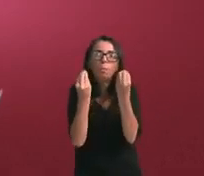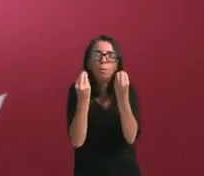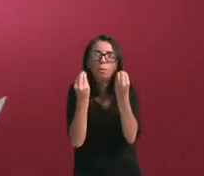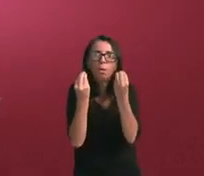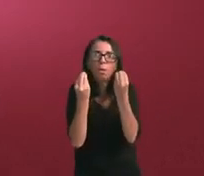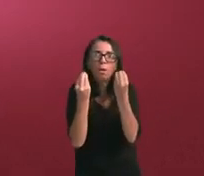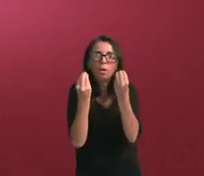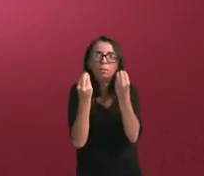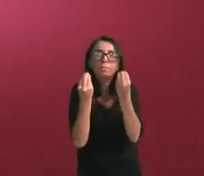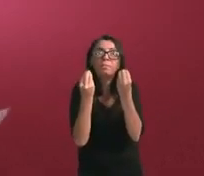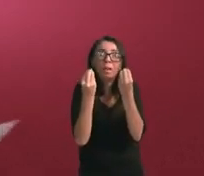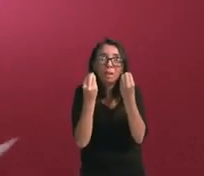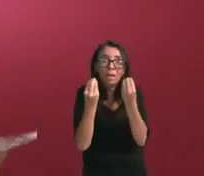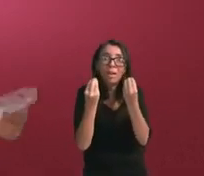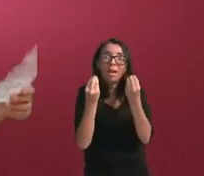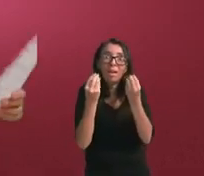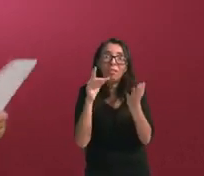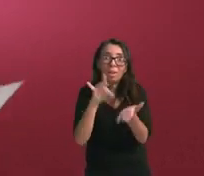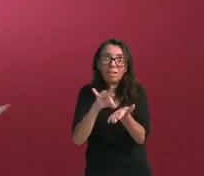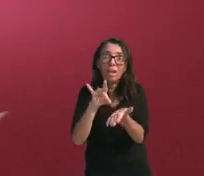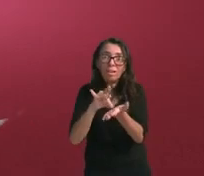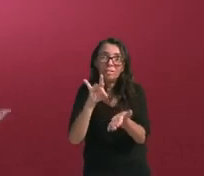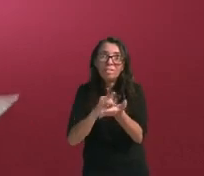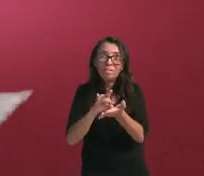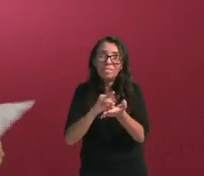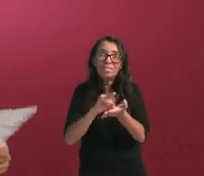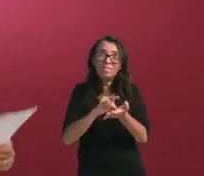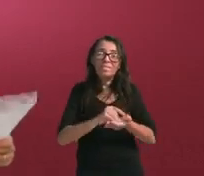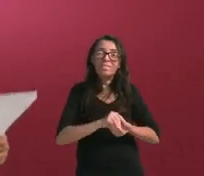foi a reação de Moisés e Arão? Verso 17.